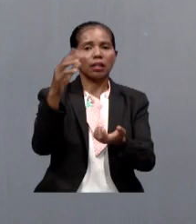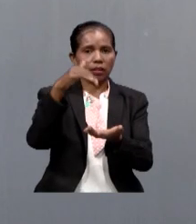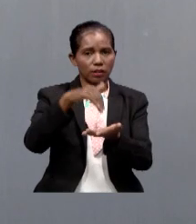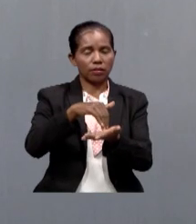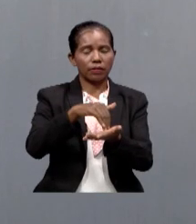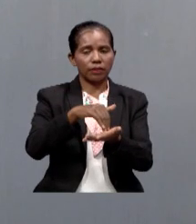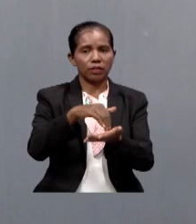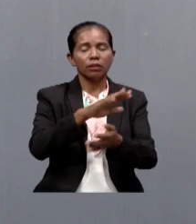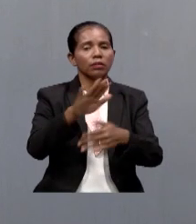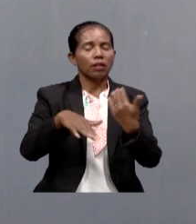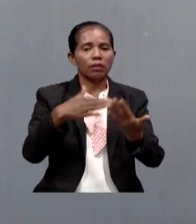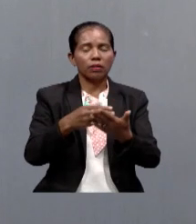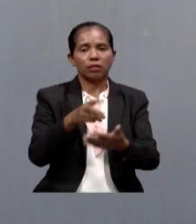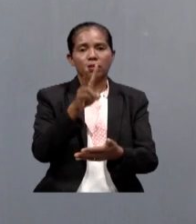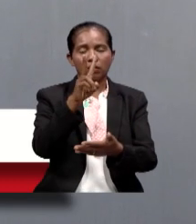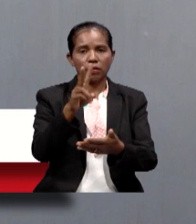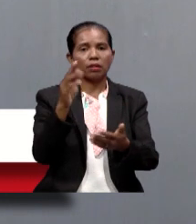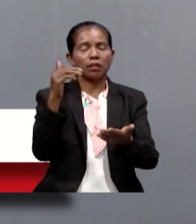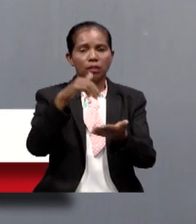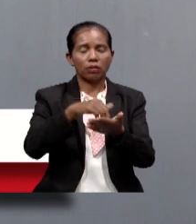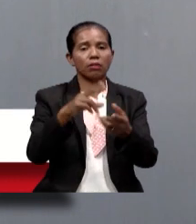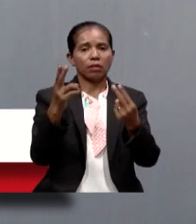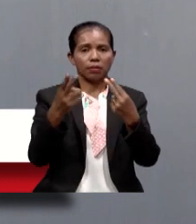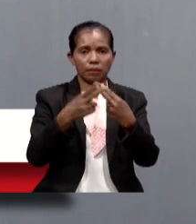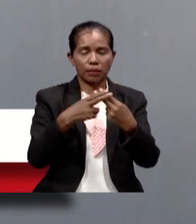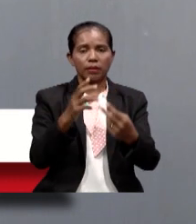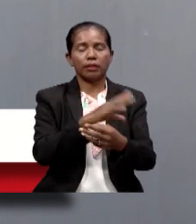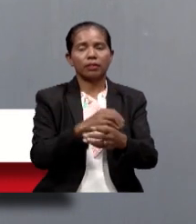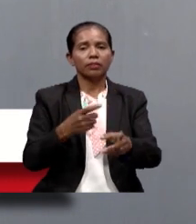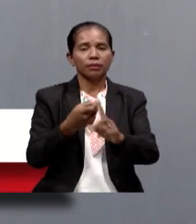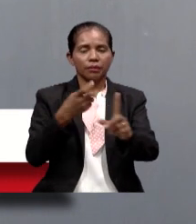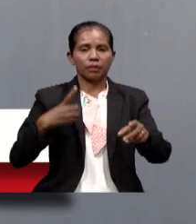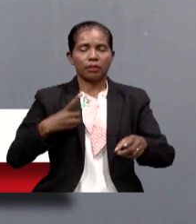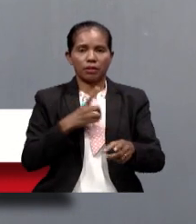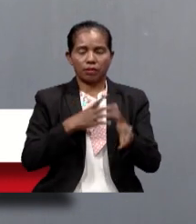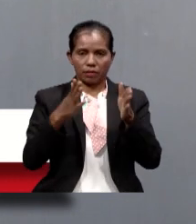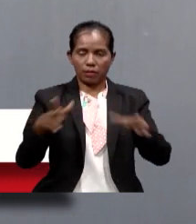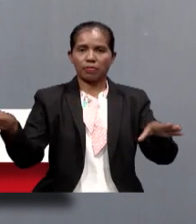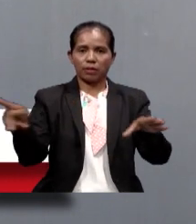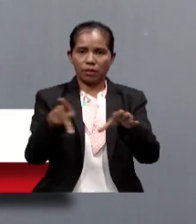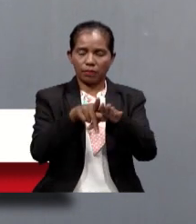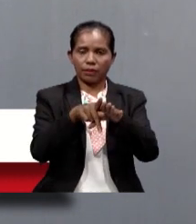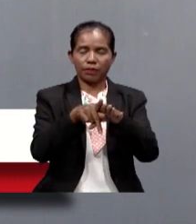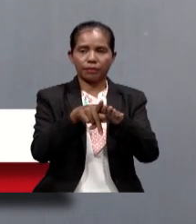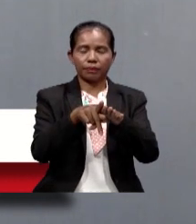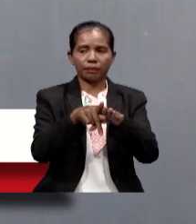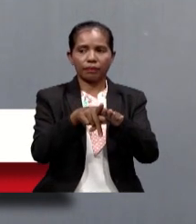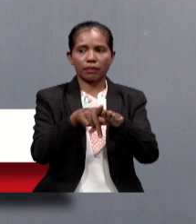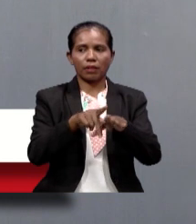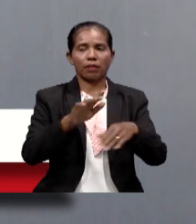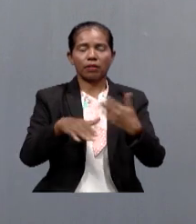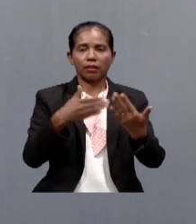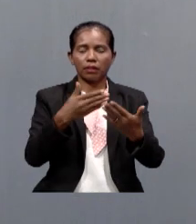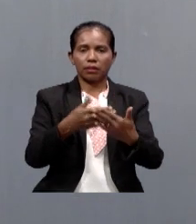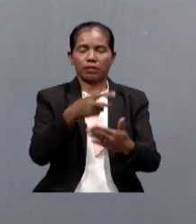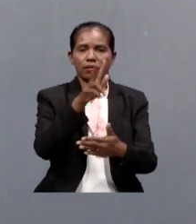Maioria de dois terços e os deputados do CNB maca presentes. E maioria de dois terços,